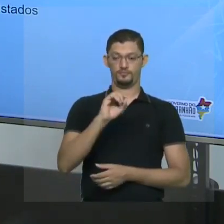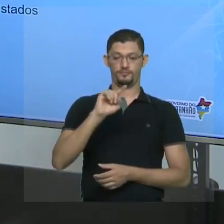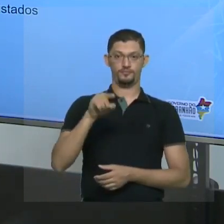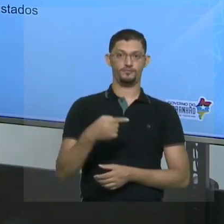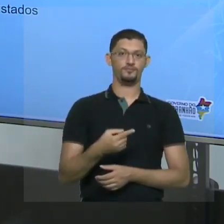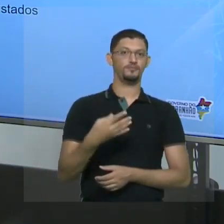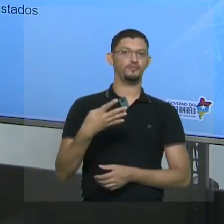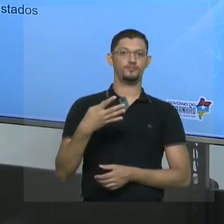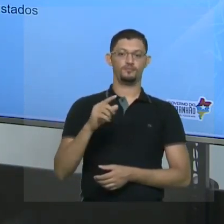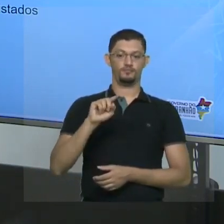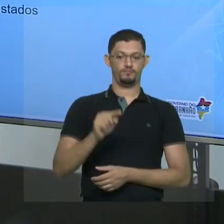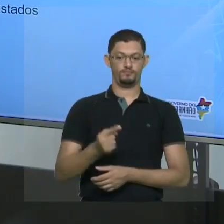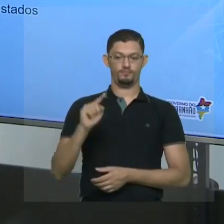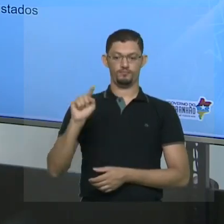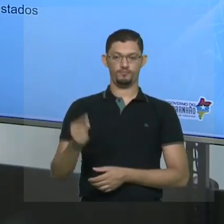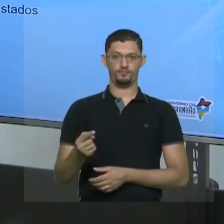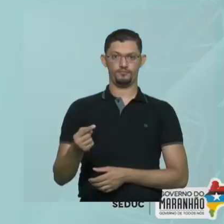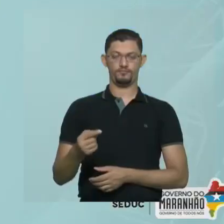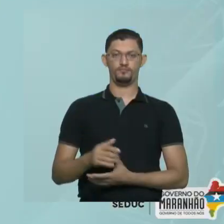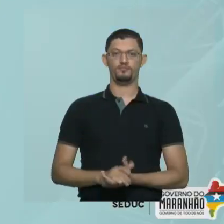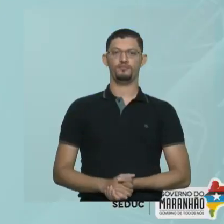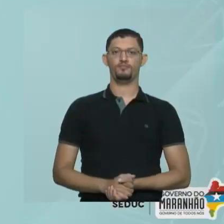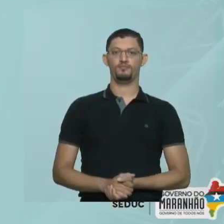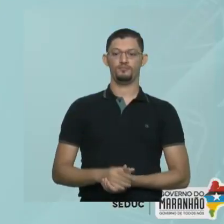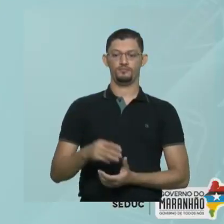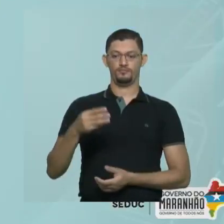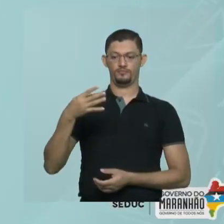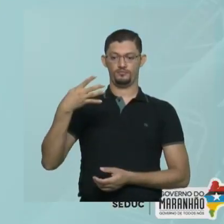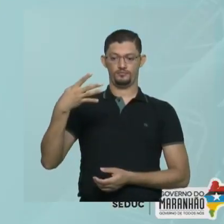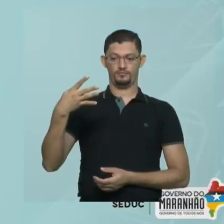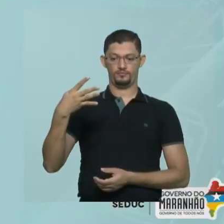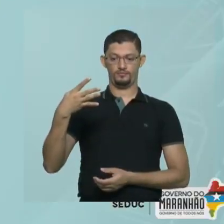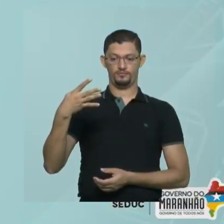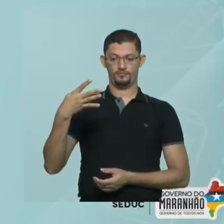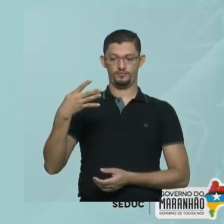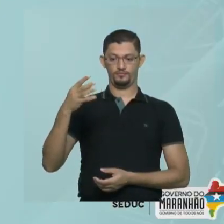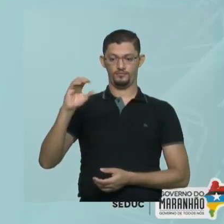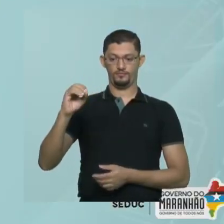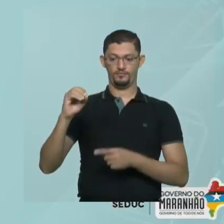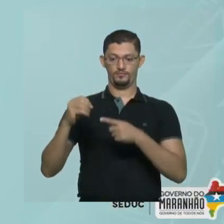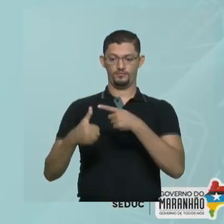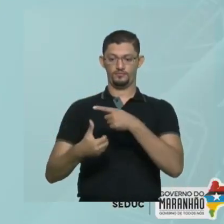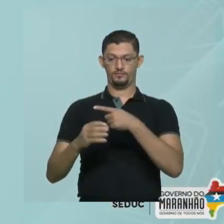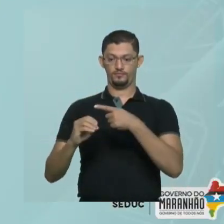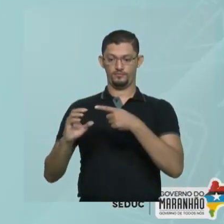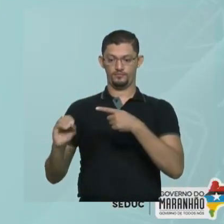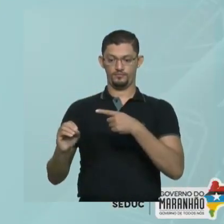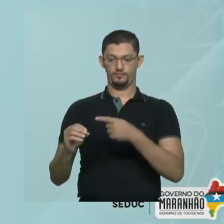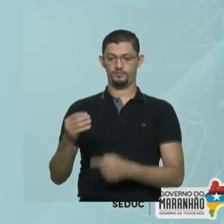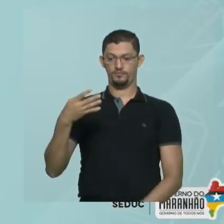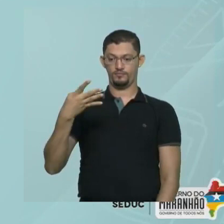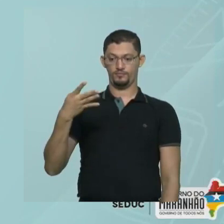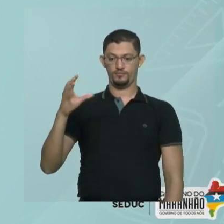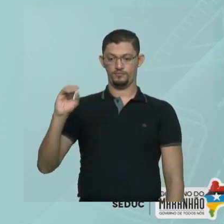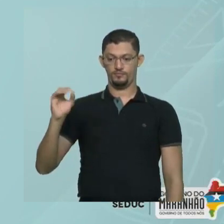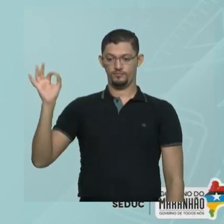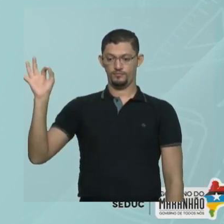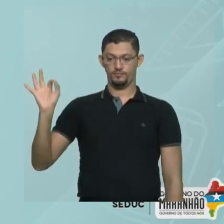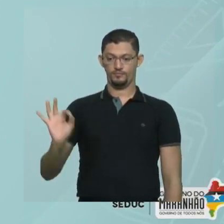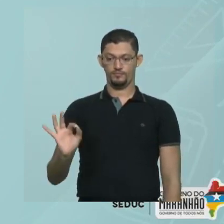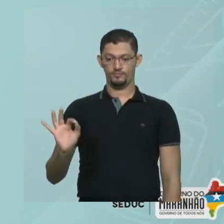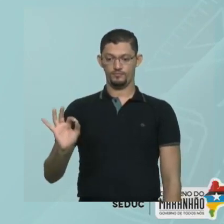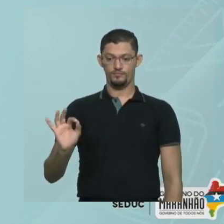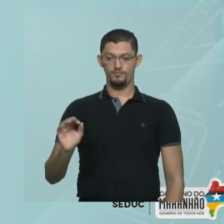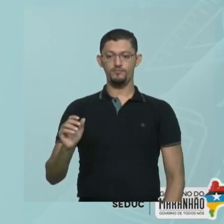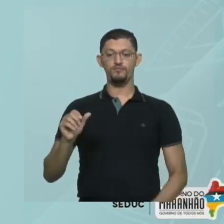para a direita, logo eu vou ter 40 sobre 100, e isso é 40%. Então,